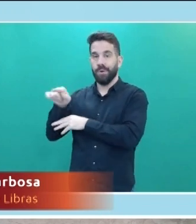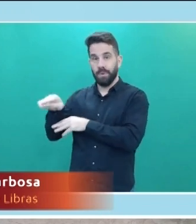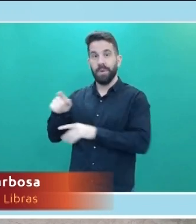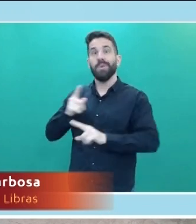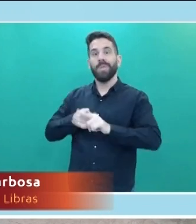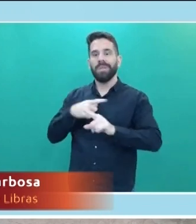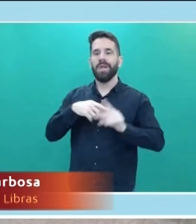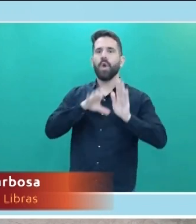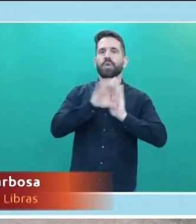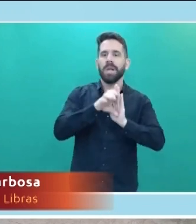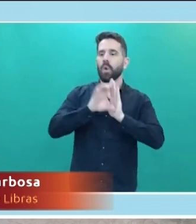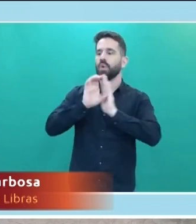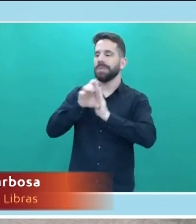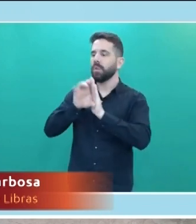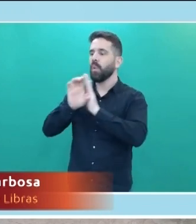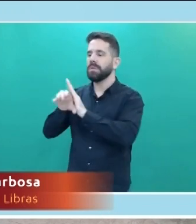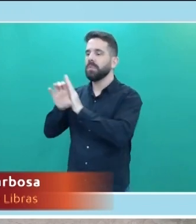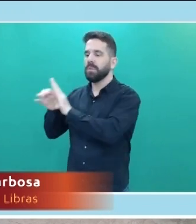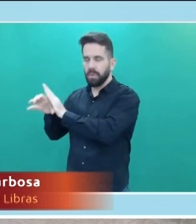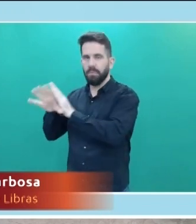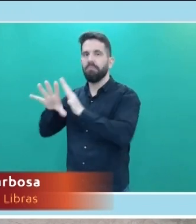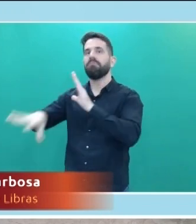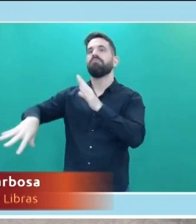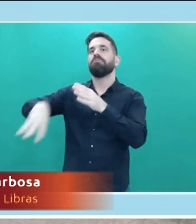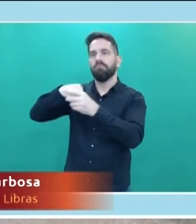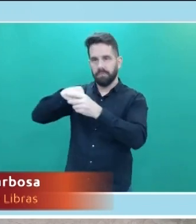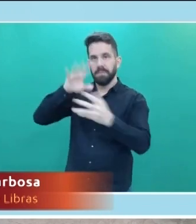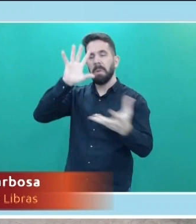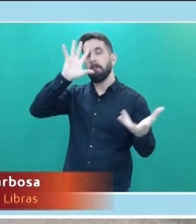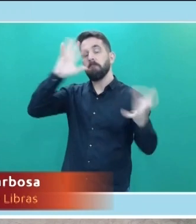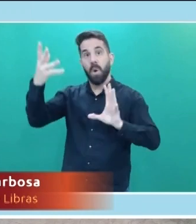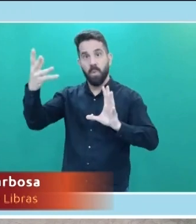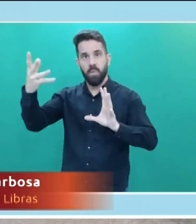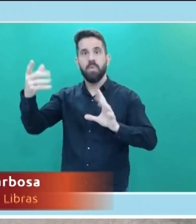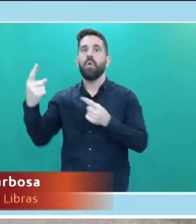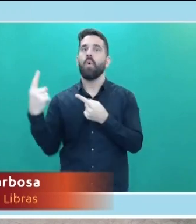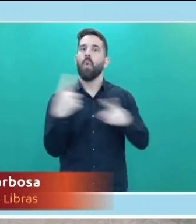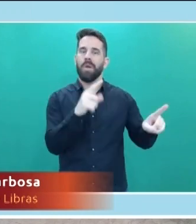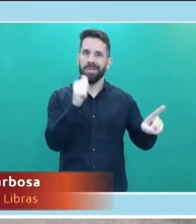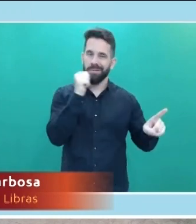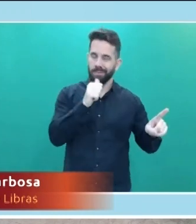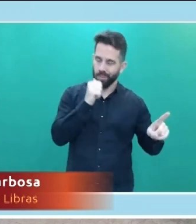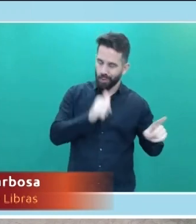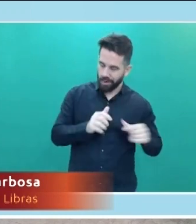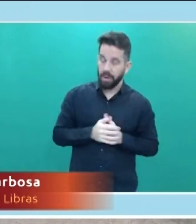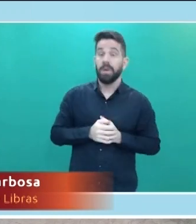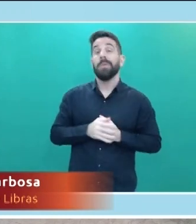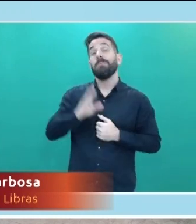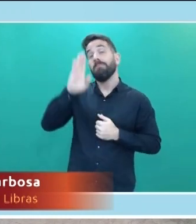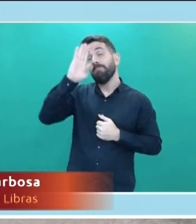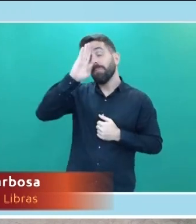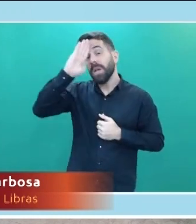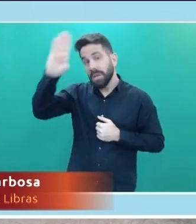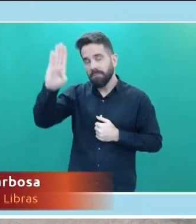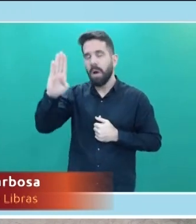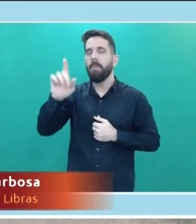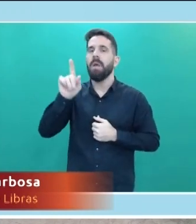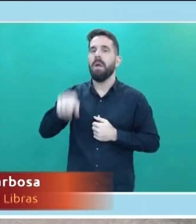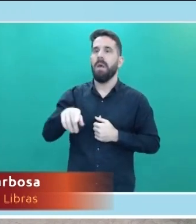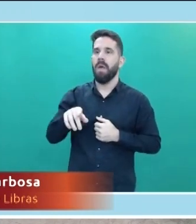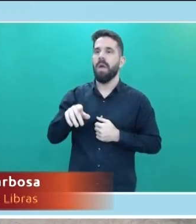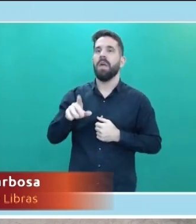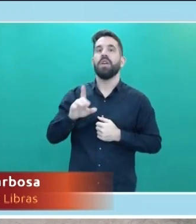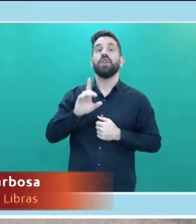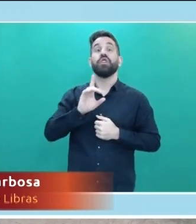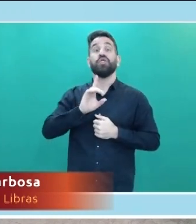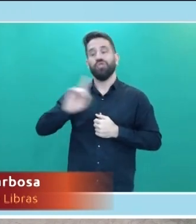conceitos extremistas, tá? De crenças extremistas, principalmente do espectro da extrema-direita. Eles vão agregando